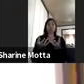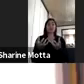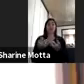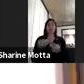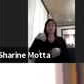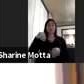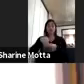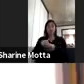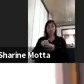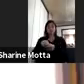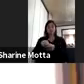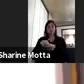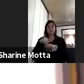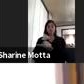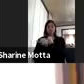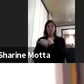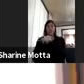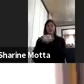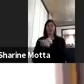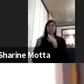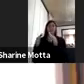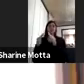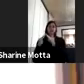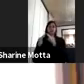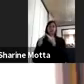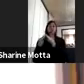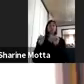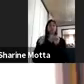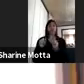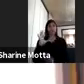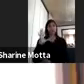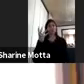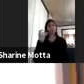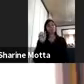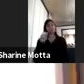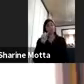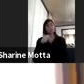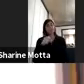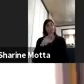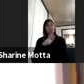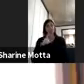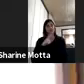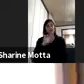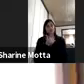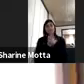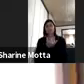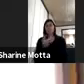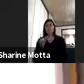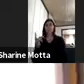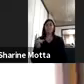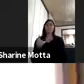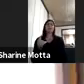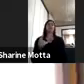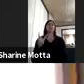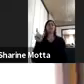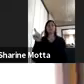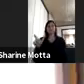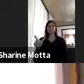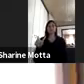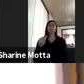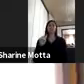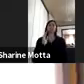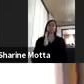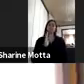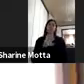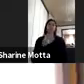escrava sexual. Então, nós temos relatos até dessa... E essa situação meio que tangencia, né, a